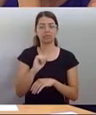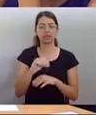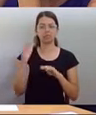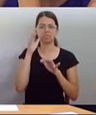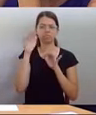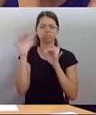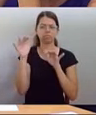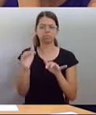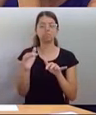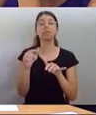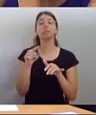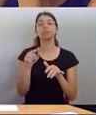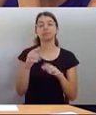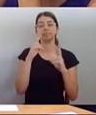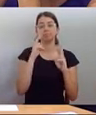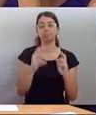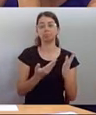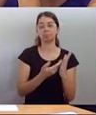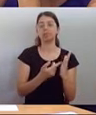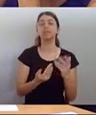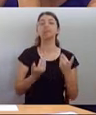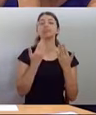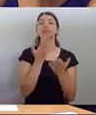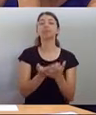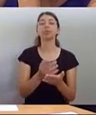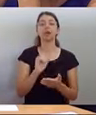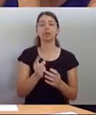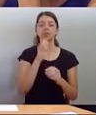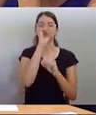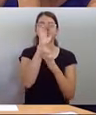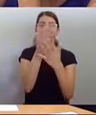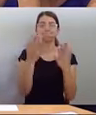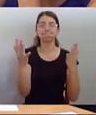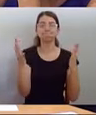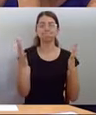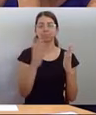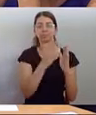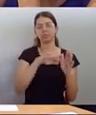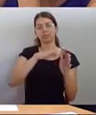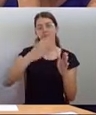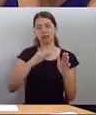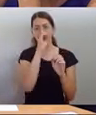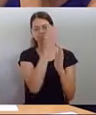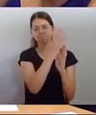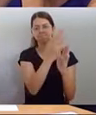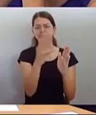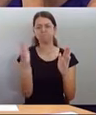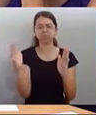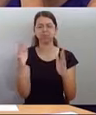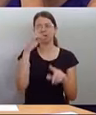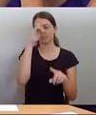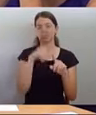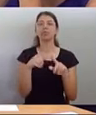uma cobertura, a florestação da Serra de Carnaxide, para criar